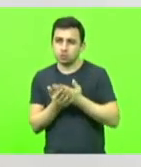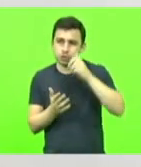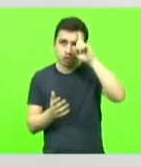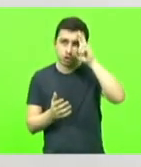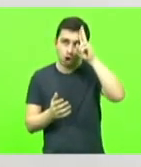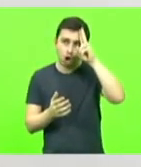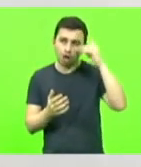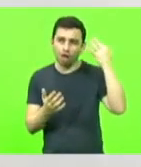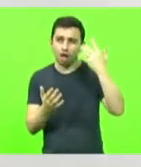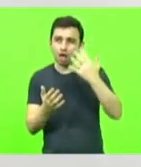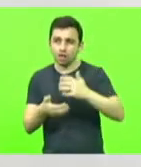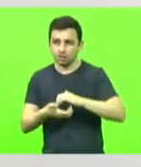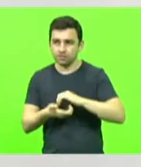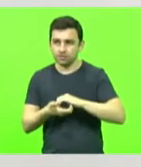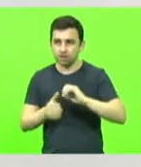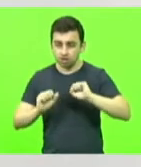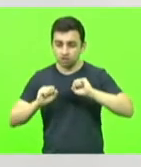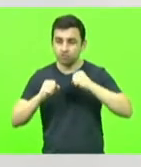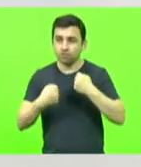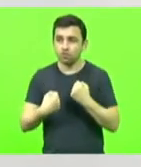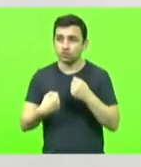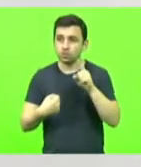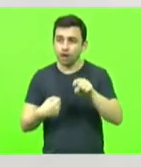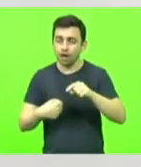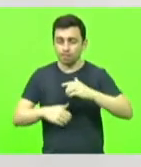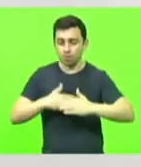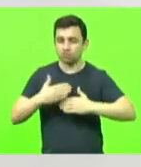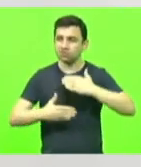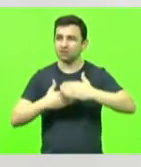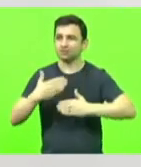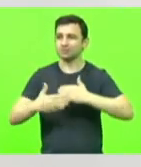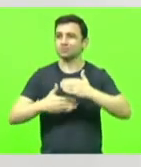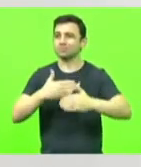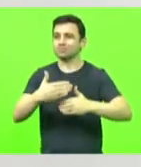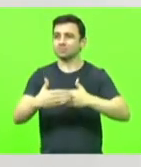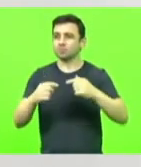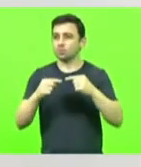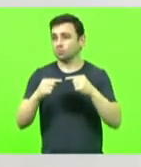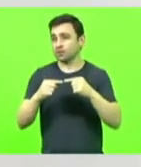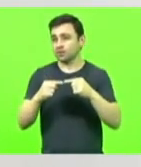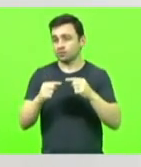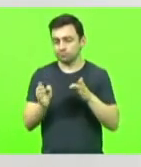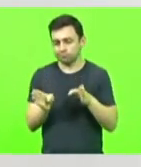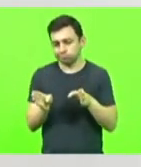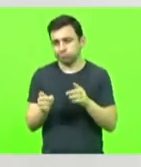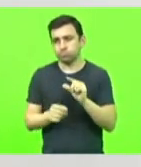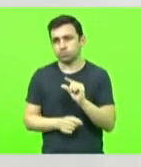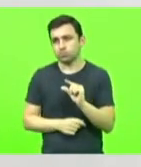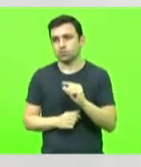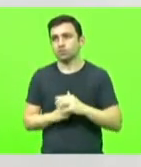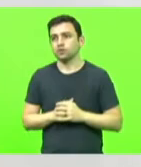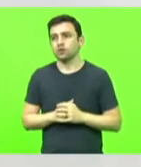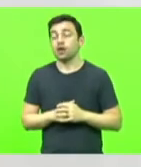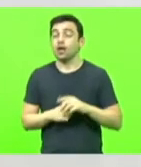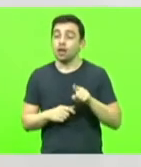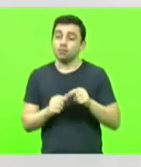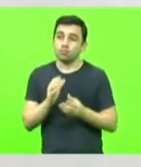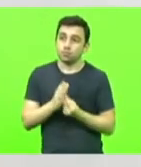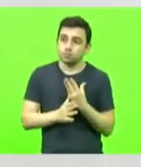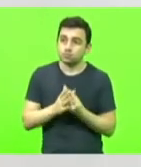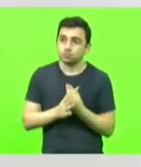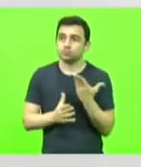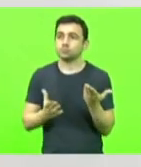Civil, é que todo esforço é apenas parte de um processo. Processos similares aos processos produtivos,